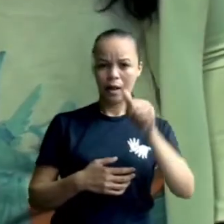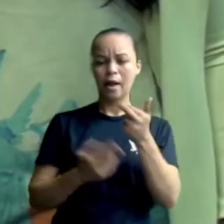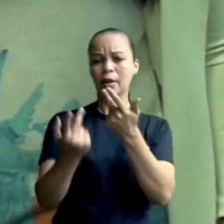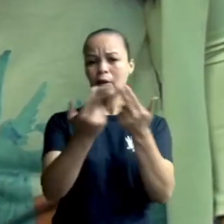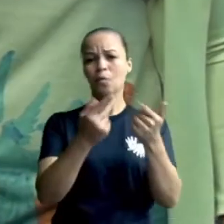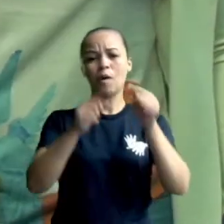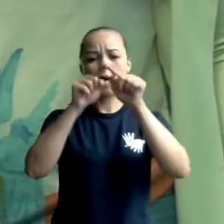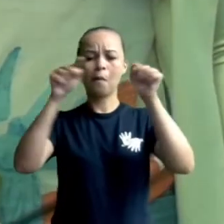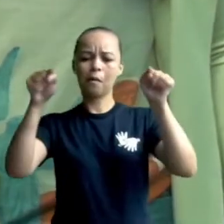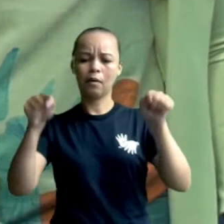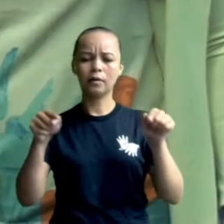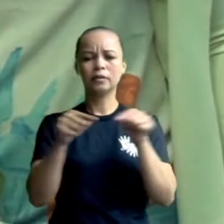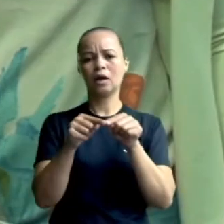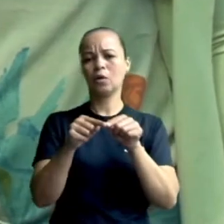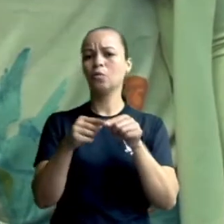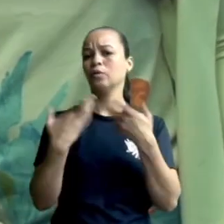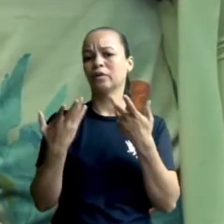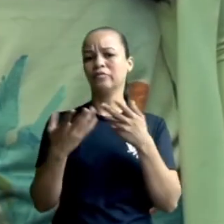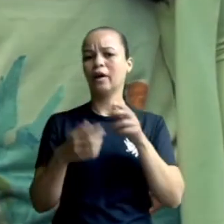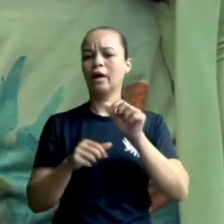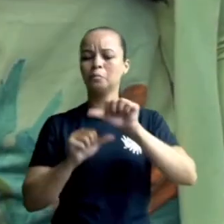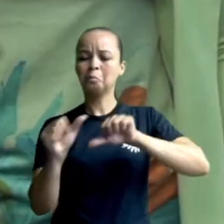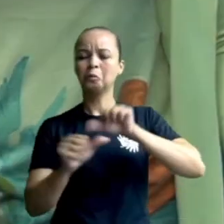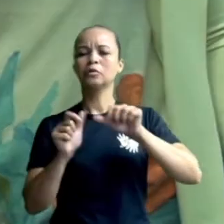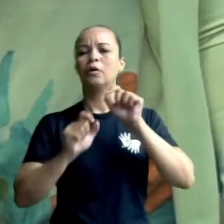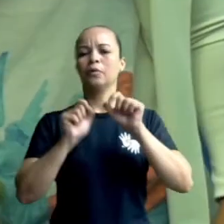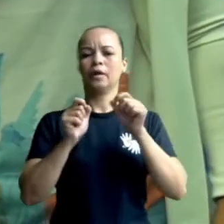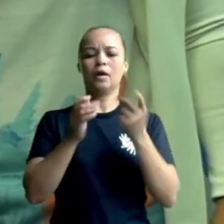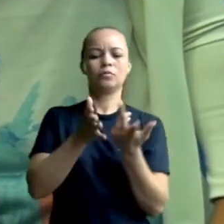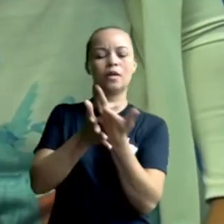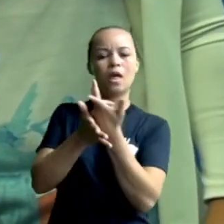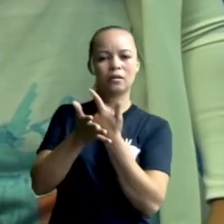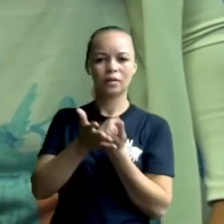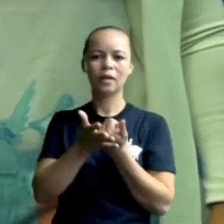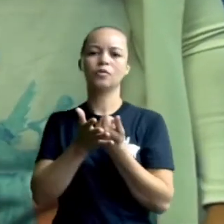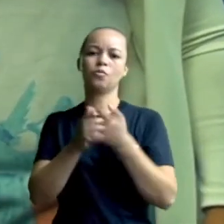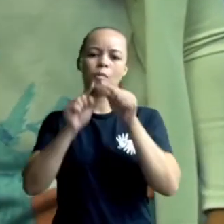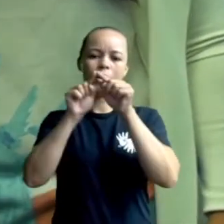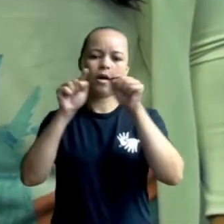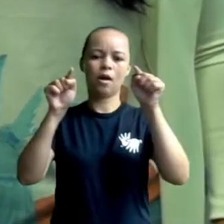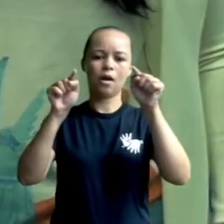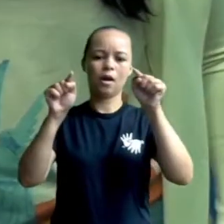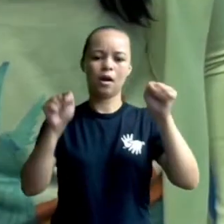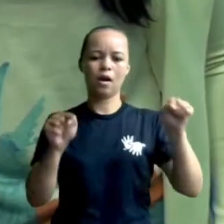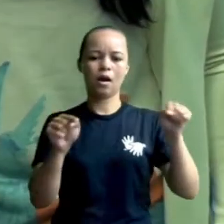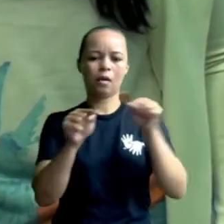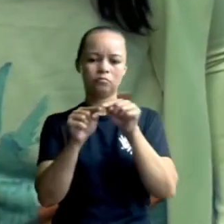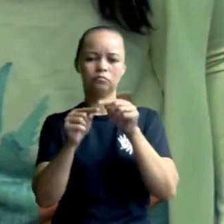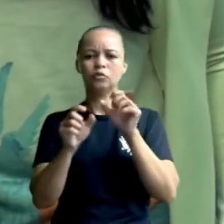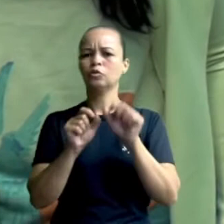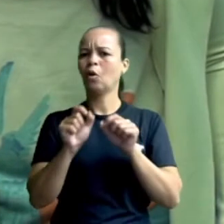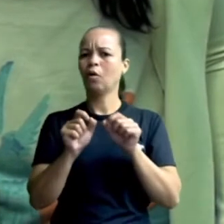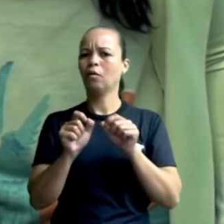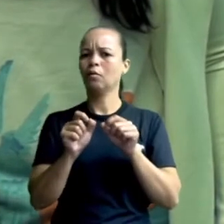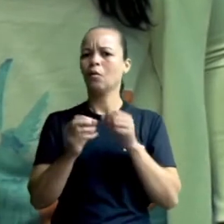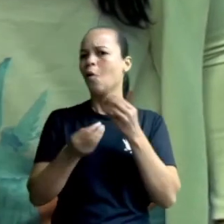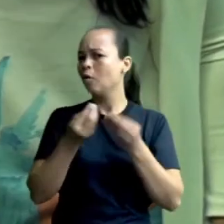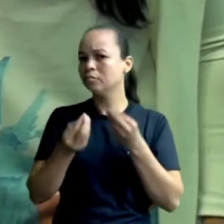certo? A única coisa que vai mudar é a forma de desenhar essa figura, tá certo? Como é